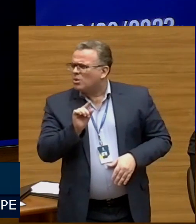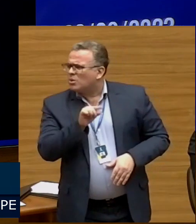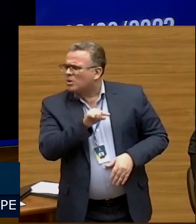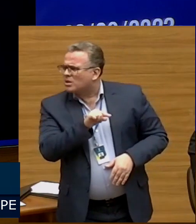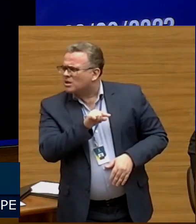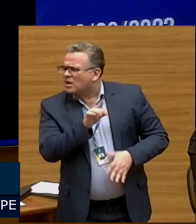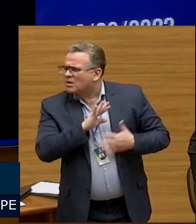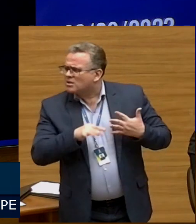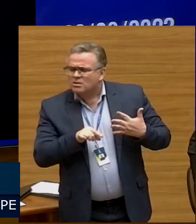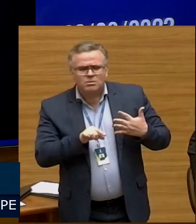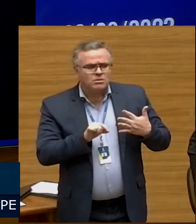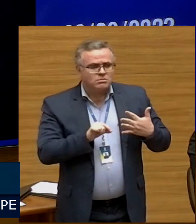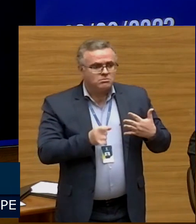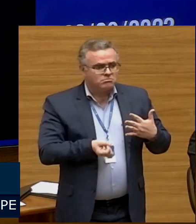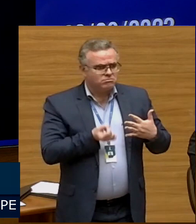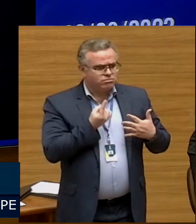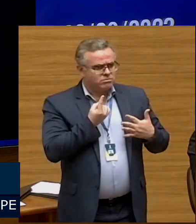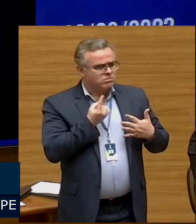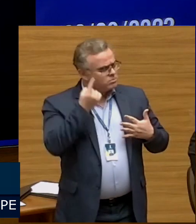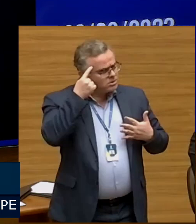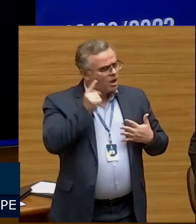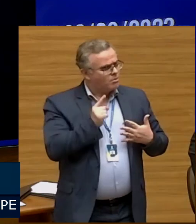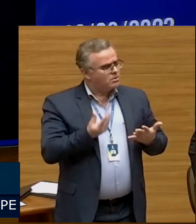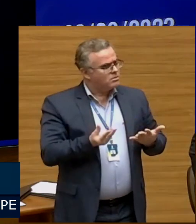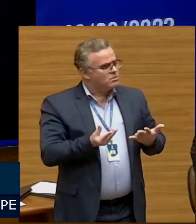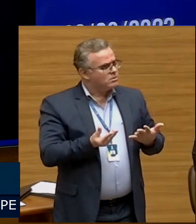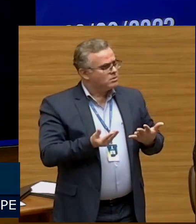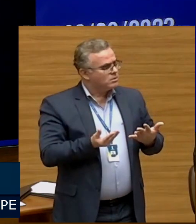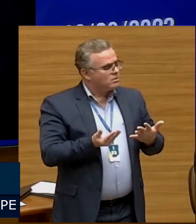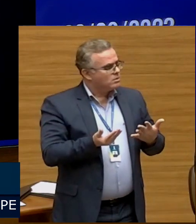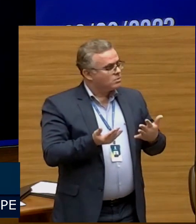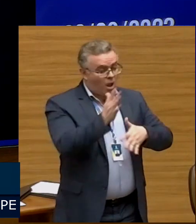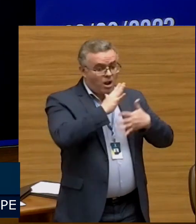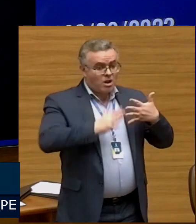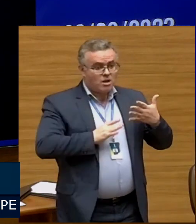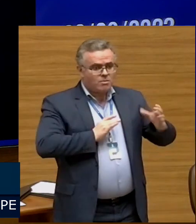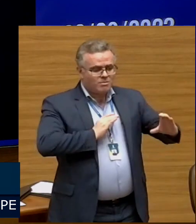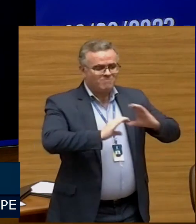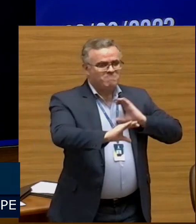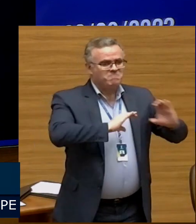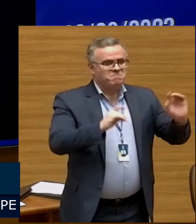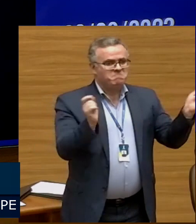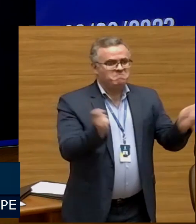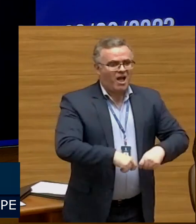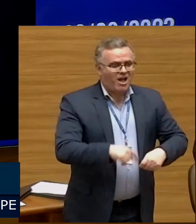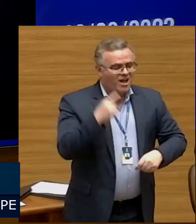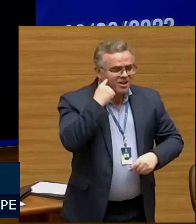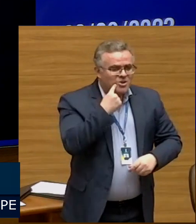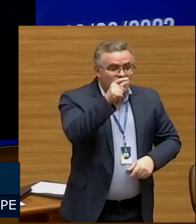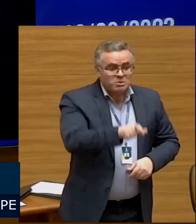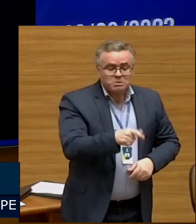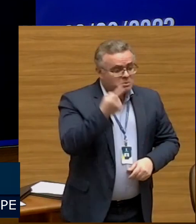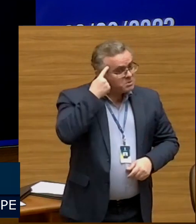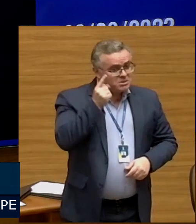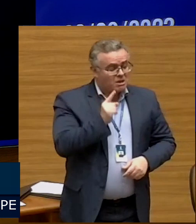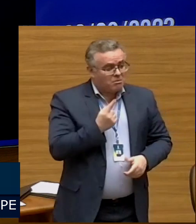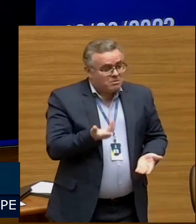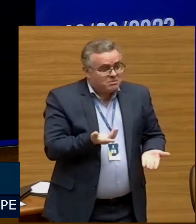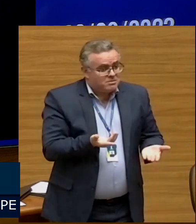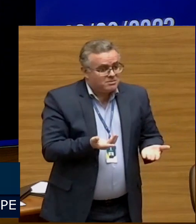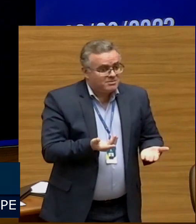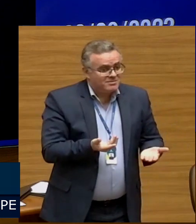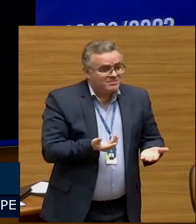é a Libras. Não sabem que é uma língua de sinais para comunicação com o povo